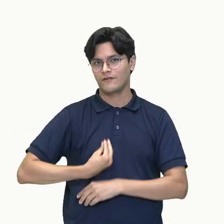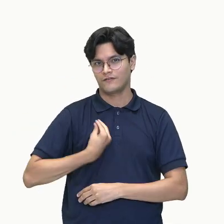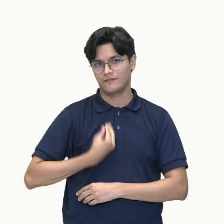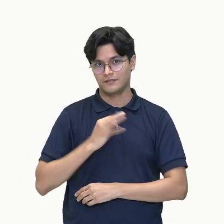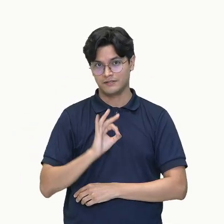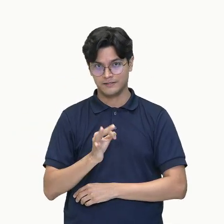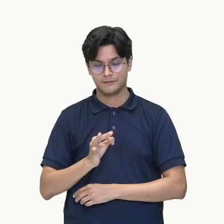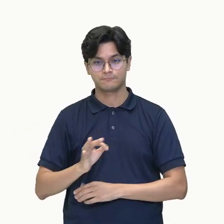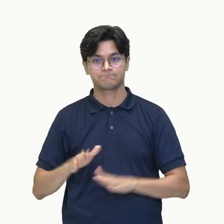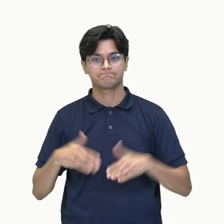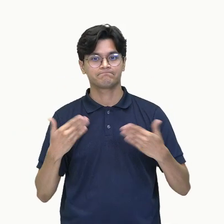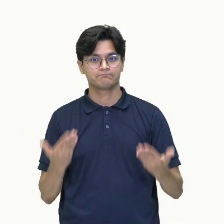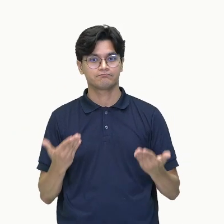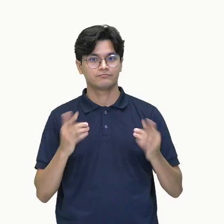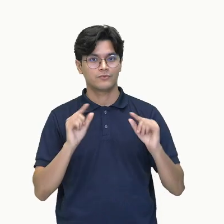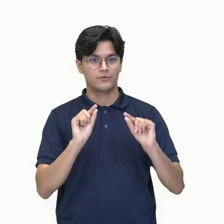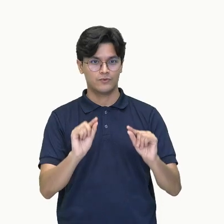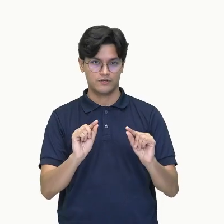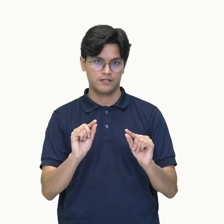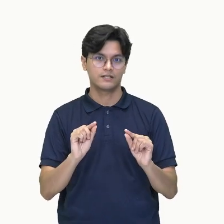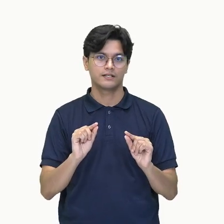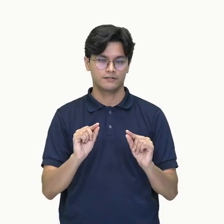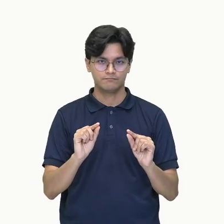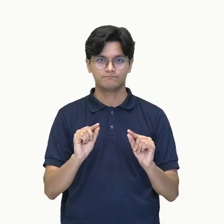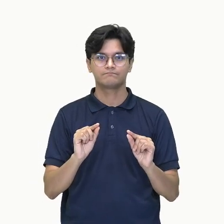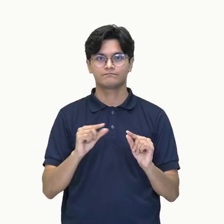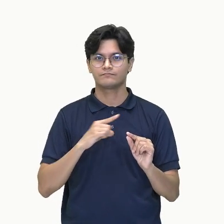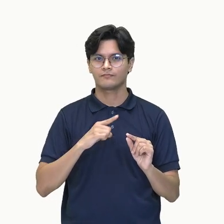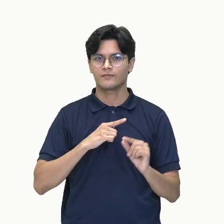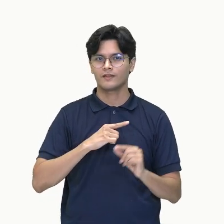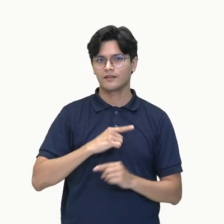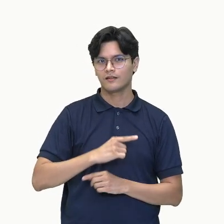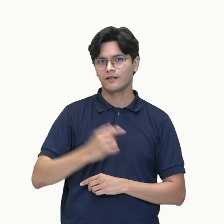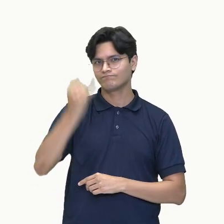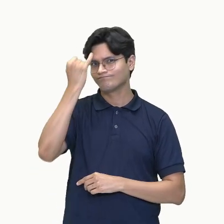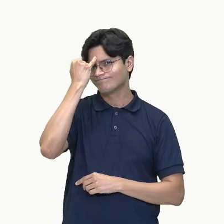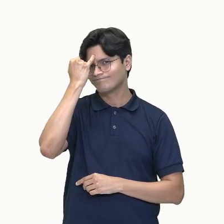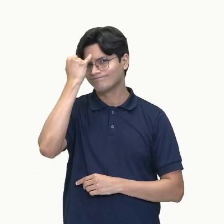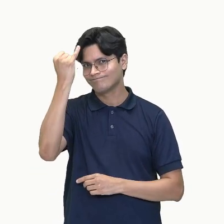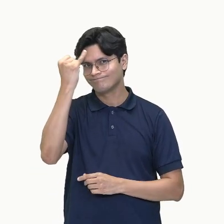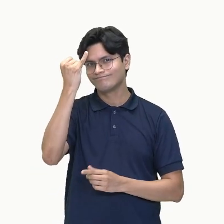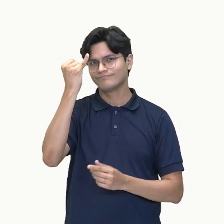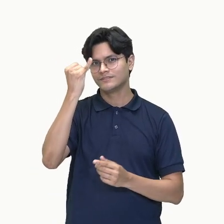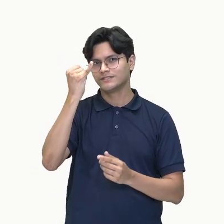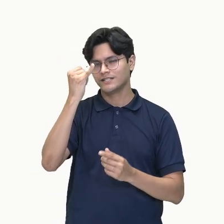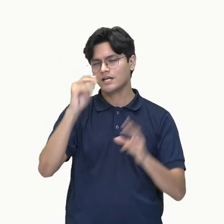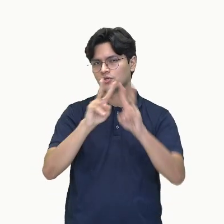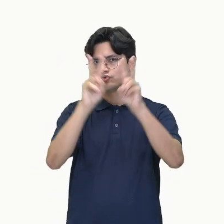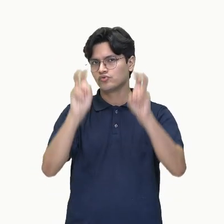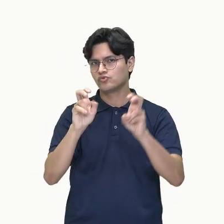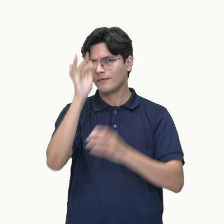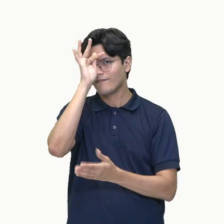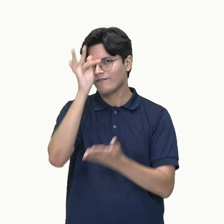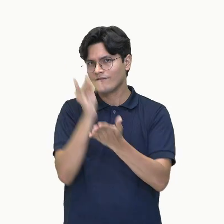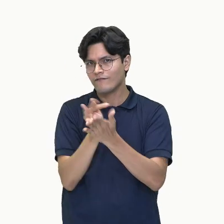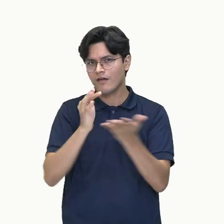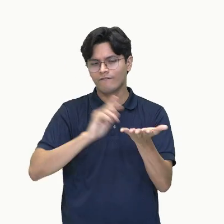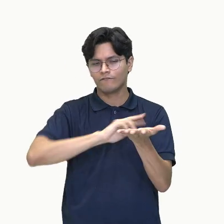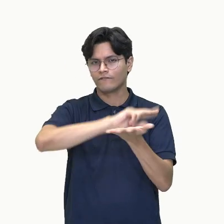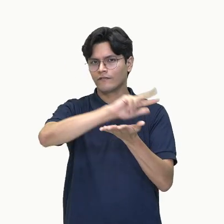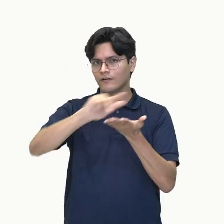só. Então, essas diversas ideias sobre fé, elas nos conectam à ideia